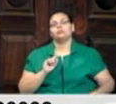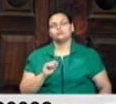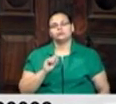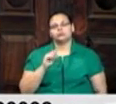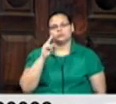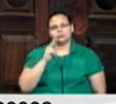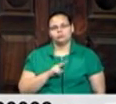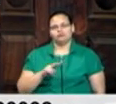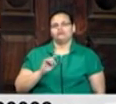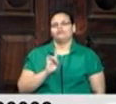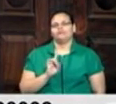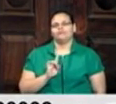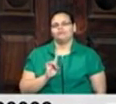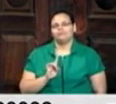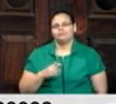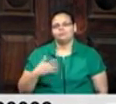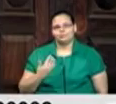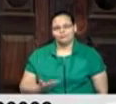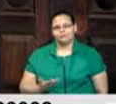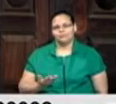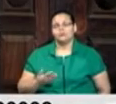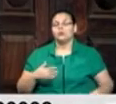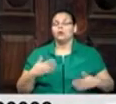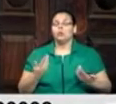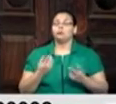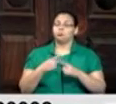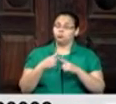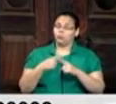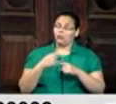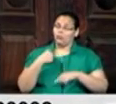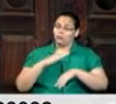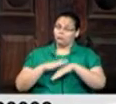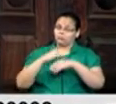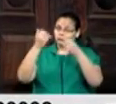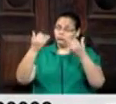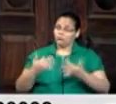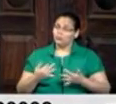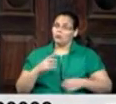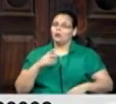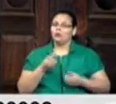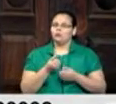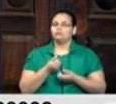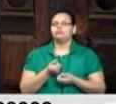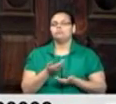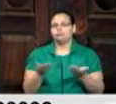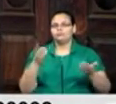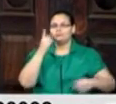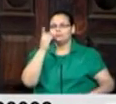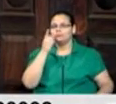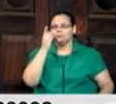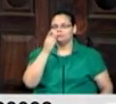não vão ser observados mais. E por que eu afirmo isso, senhores deputados?